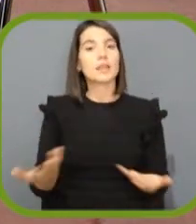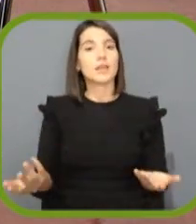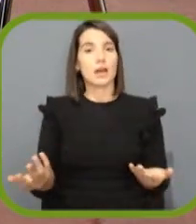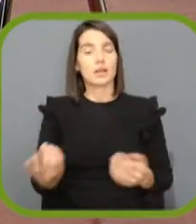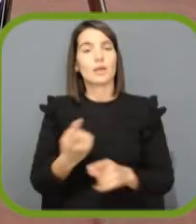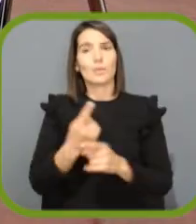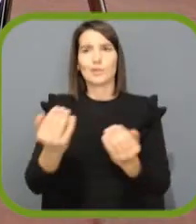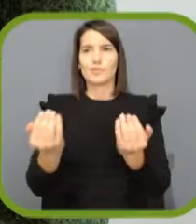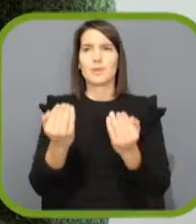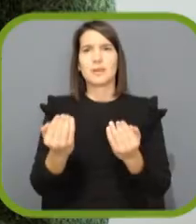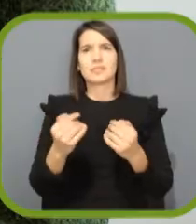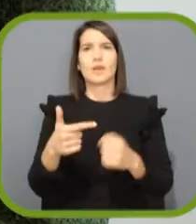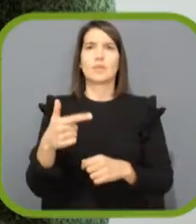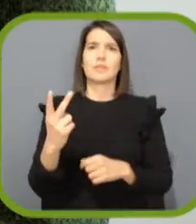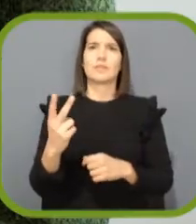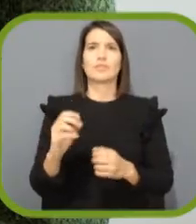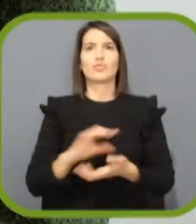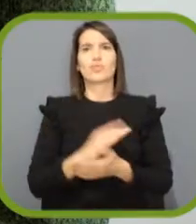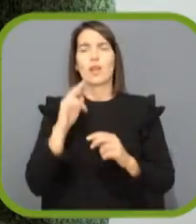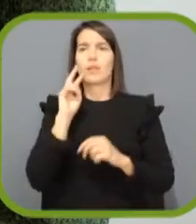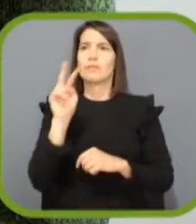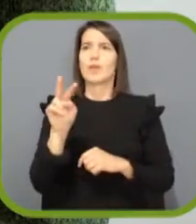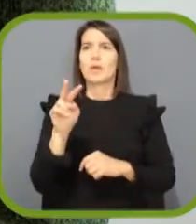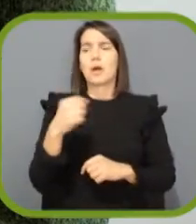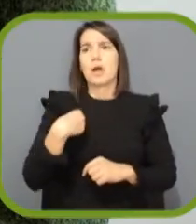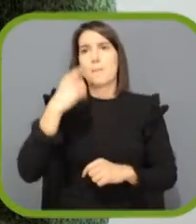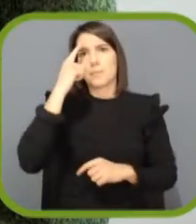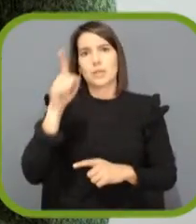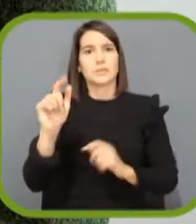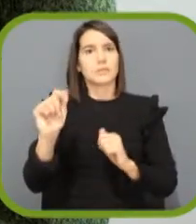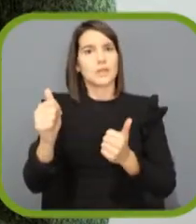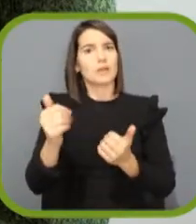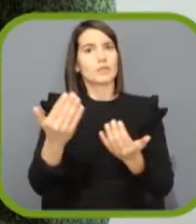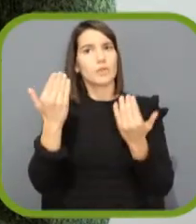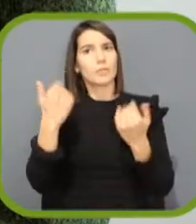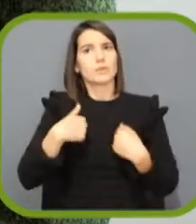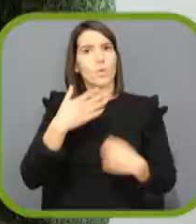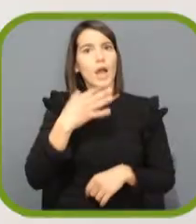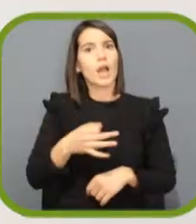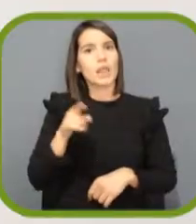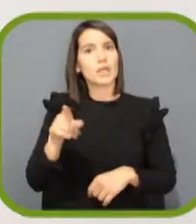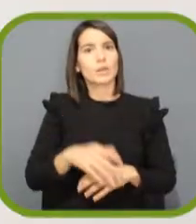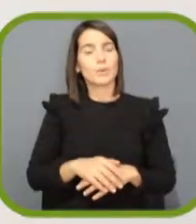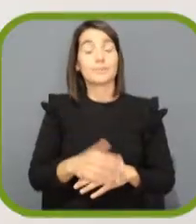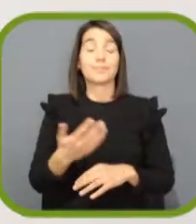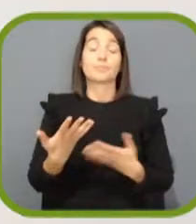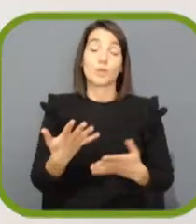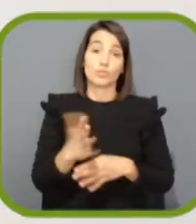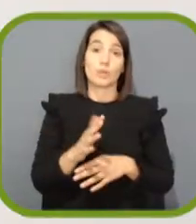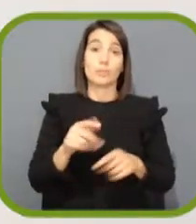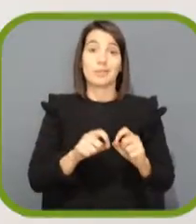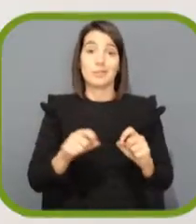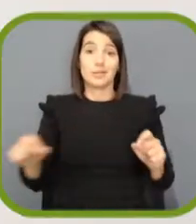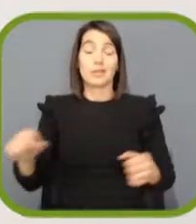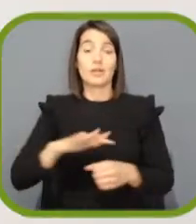fonte que é trazida ao espaço público pelos jornalistas, podem acreditar naquela informação que está a ser transmitida. E, por exemplo, durante este tempo